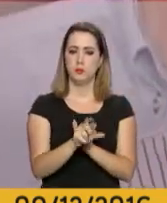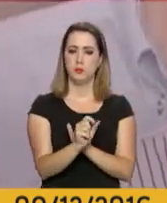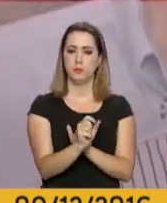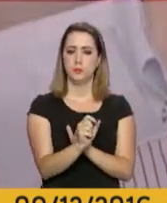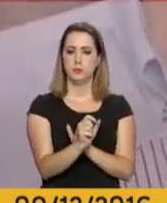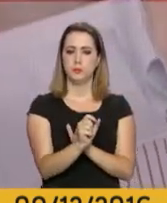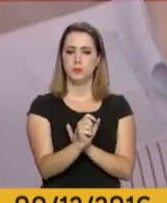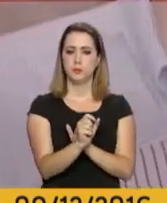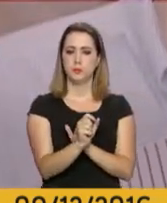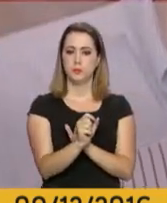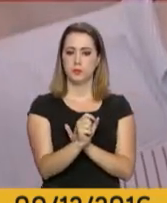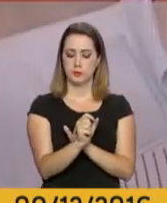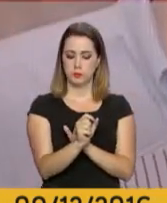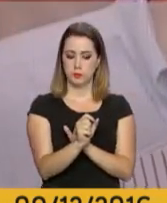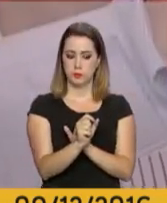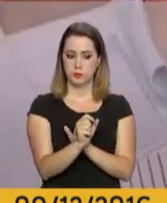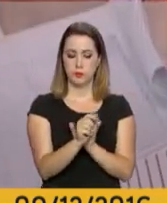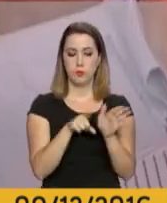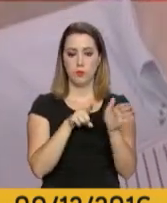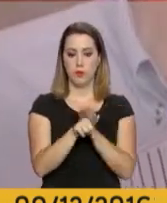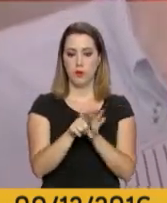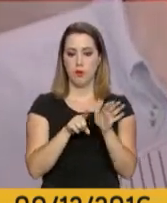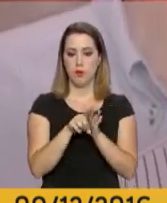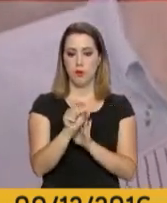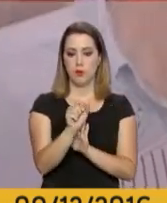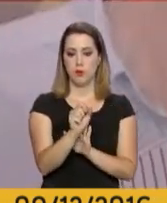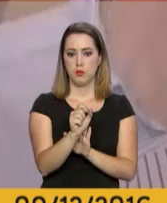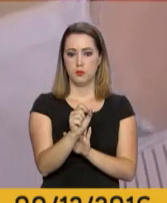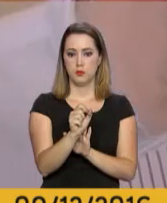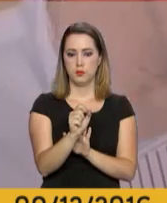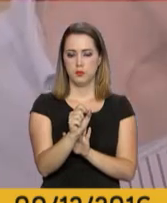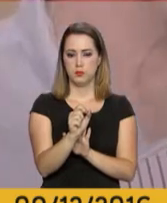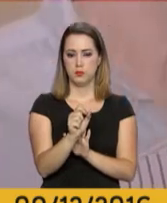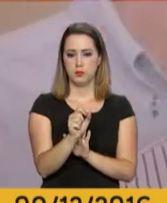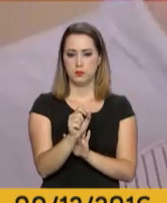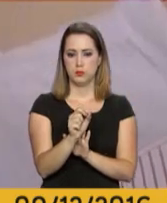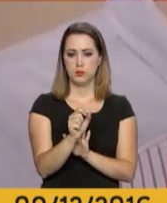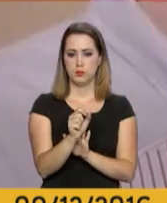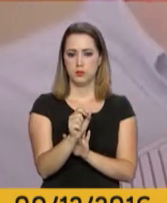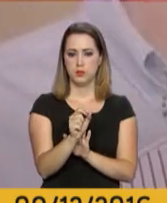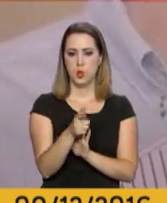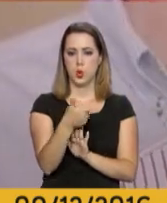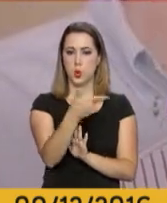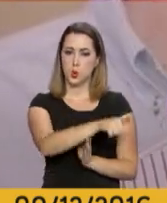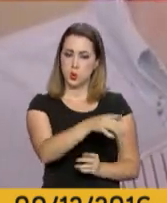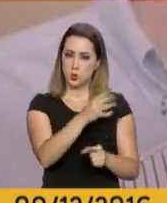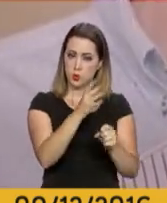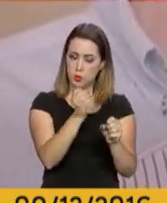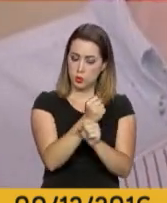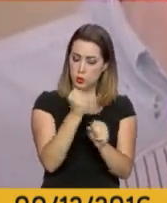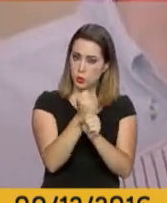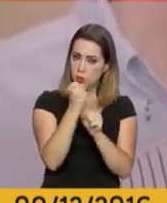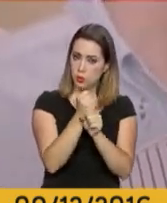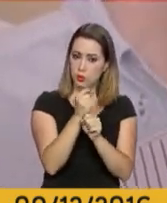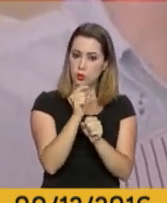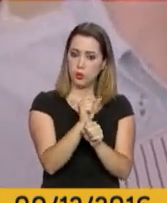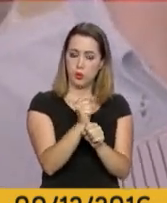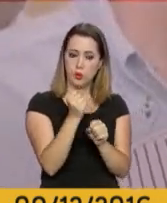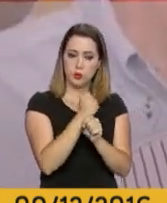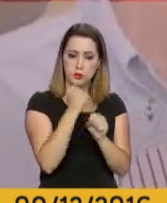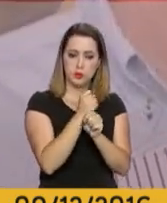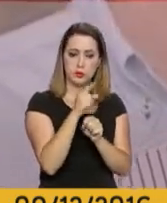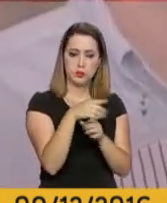reclamações que são feitas pelos governadores e que as verras não estão chegando para as outras obras as obras que fazem parte também da da